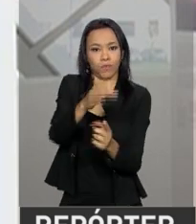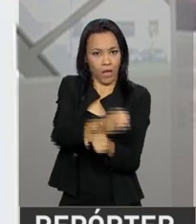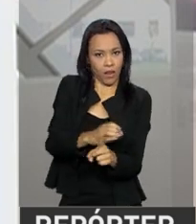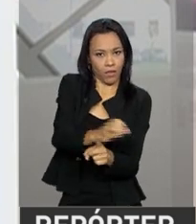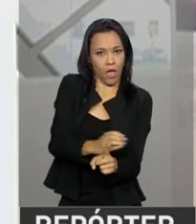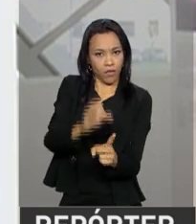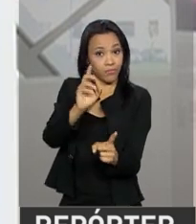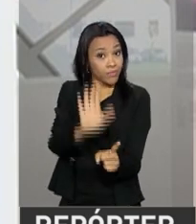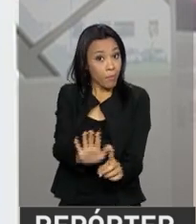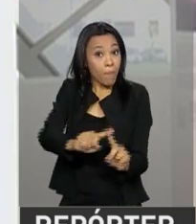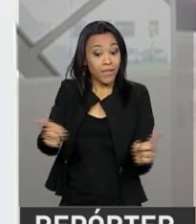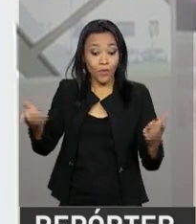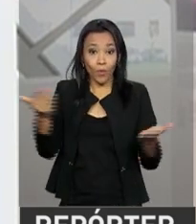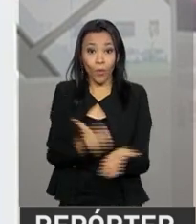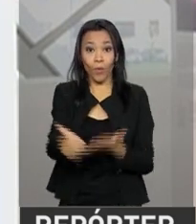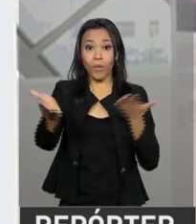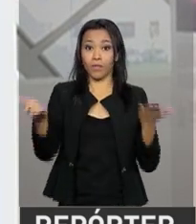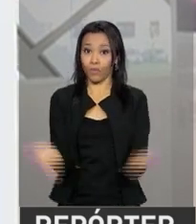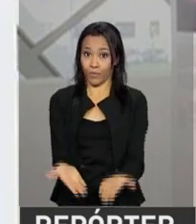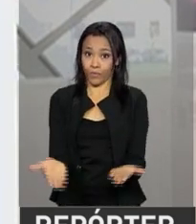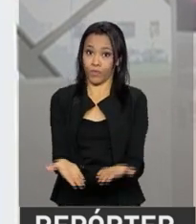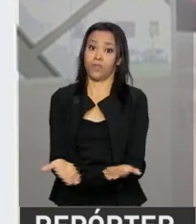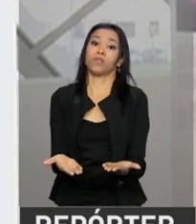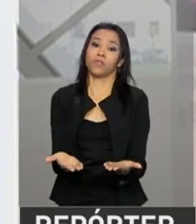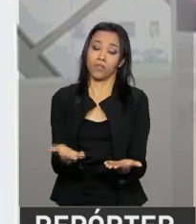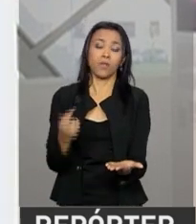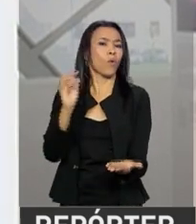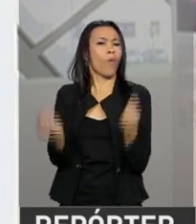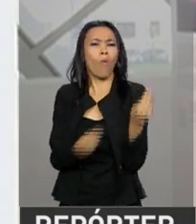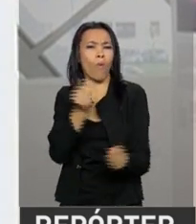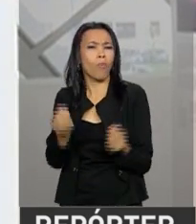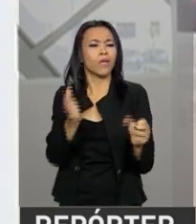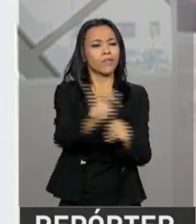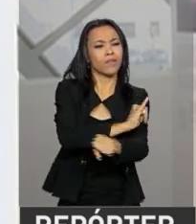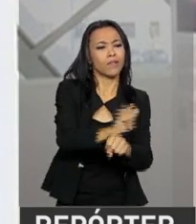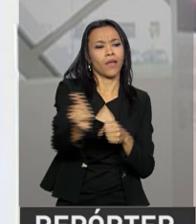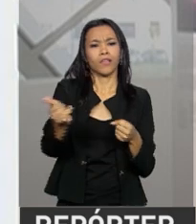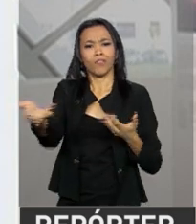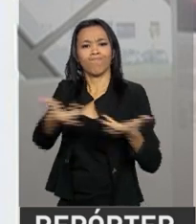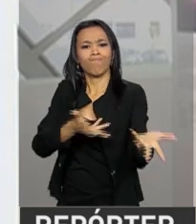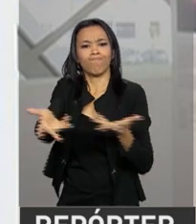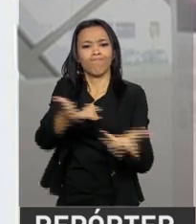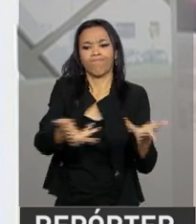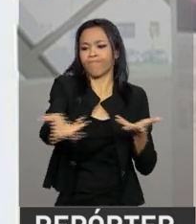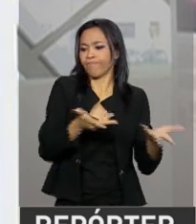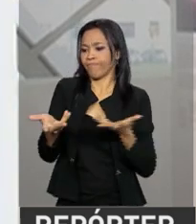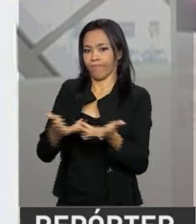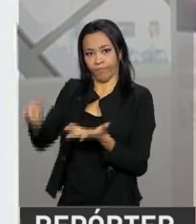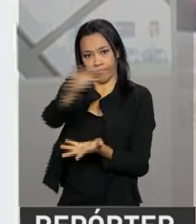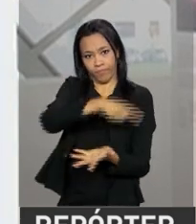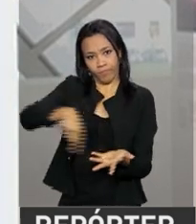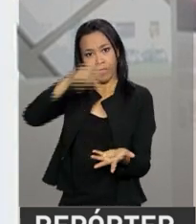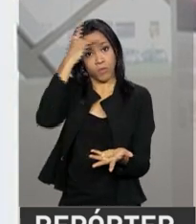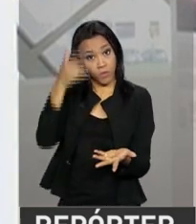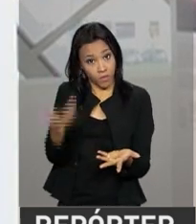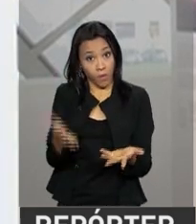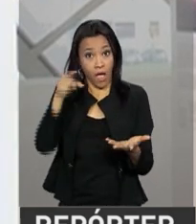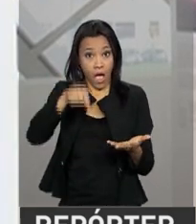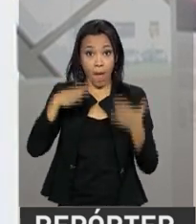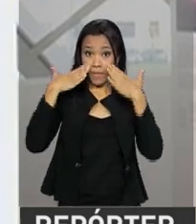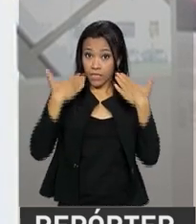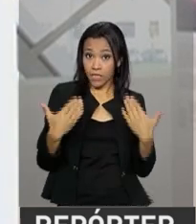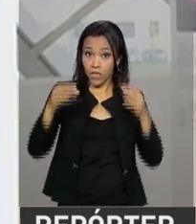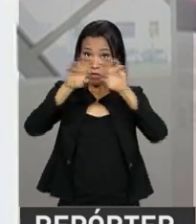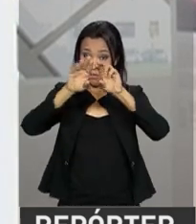algo que está sendo construído hoje, nesse momento, pelas ações empreendidas pelas pessoas. Nesse sentido, a exposição respeita